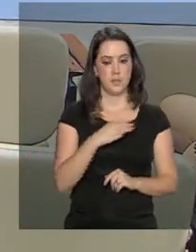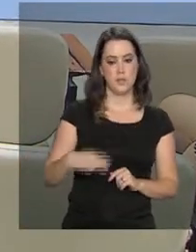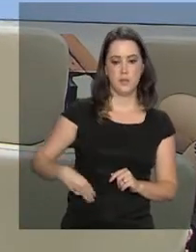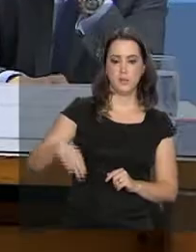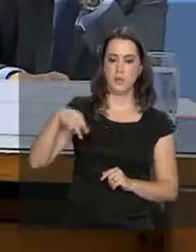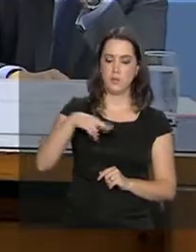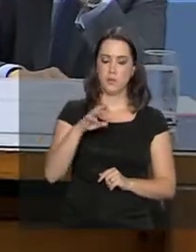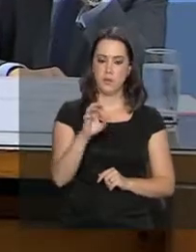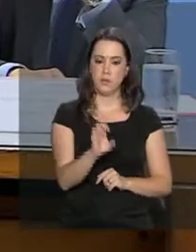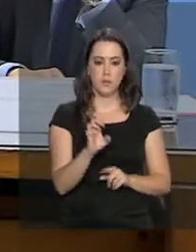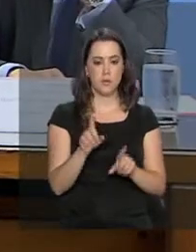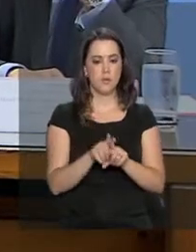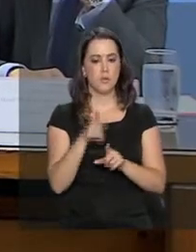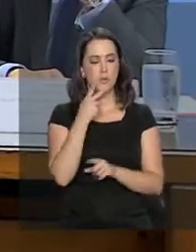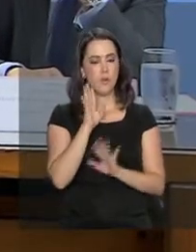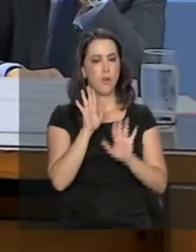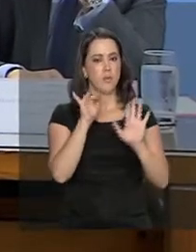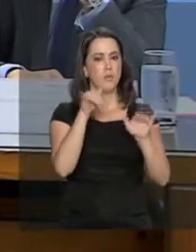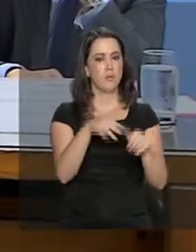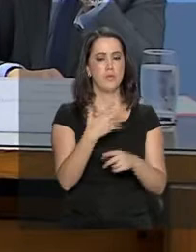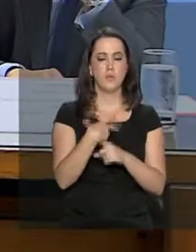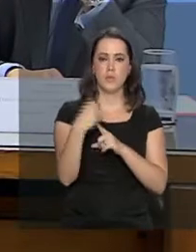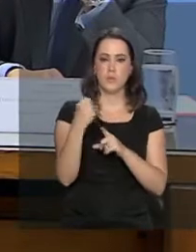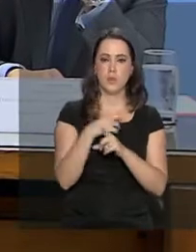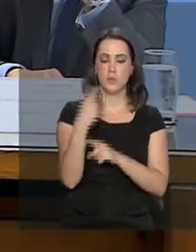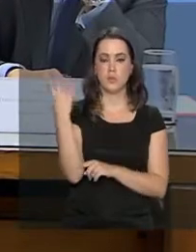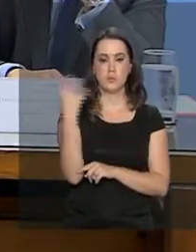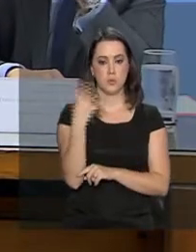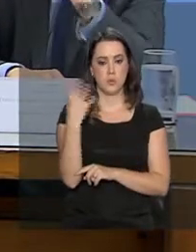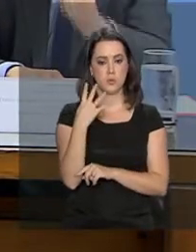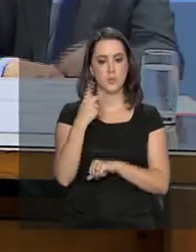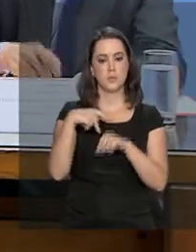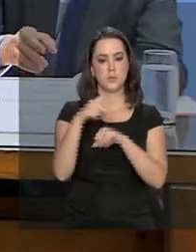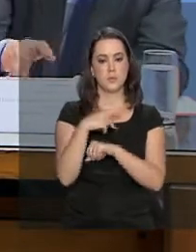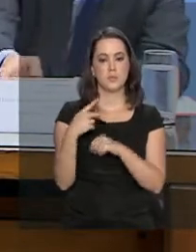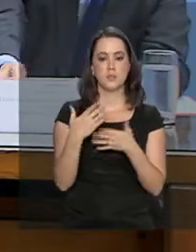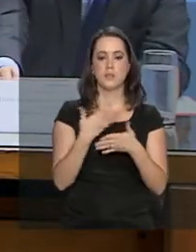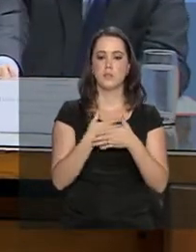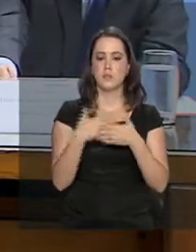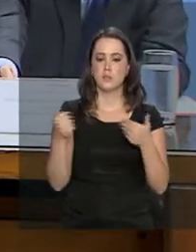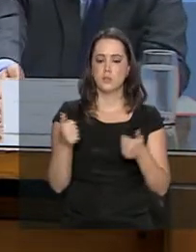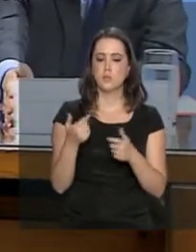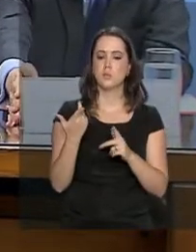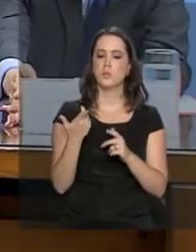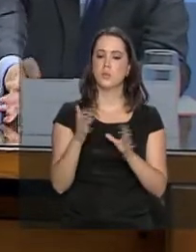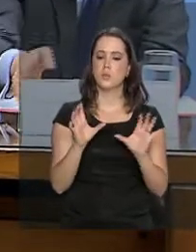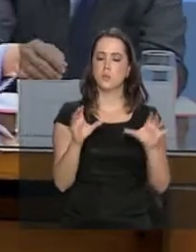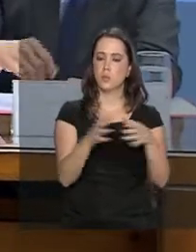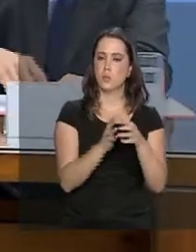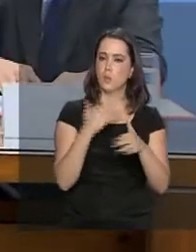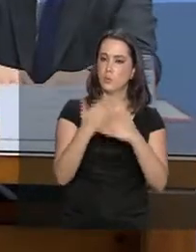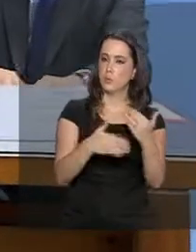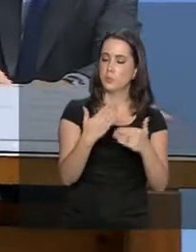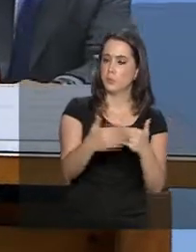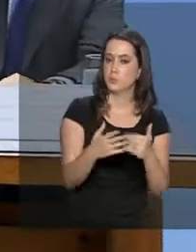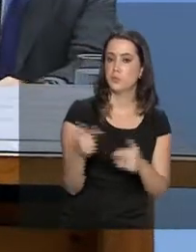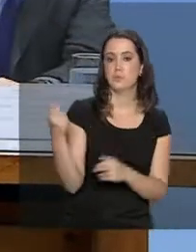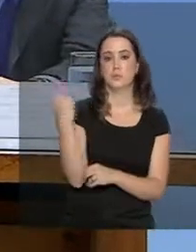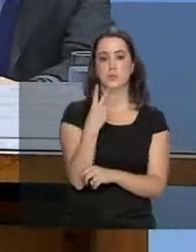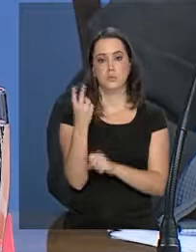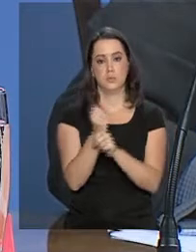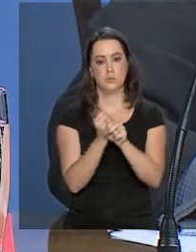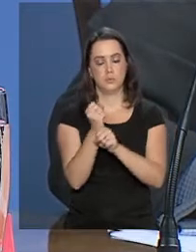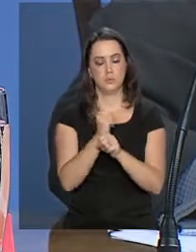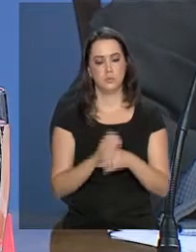da cúpula do mercosul concluiu uma vitória dos quatro países de recuperação e resgate do bloco ao longo dos últimos dois anos